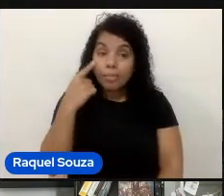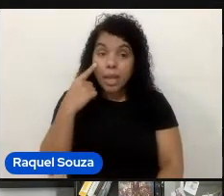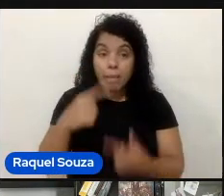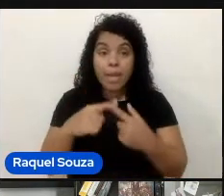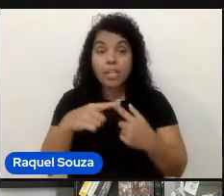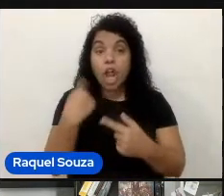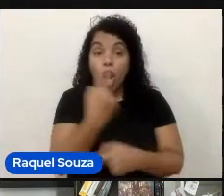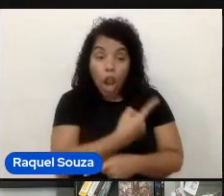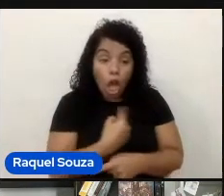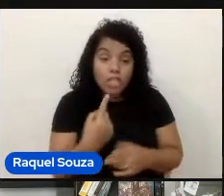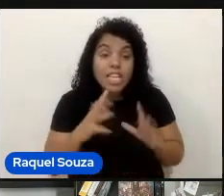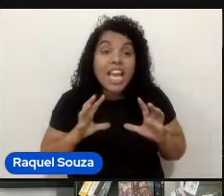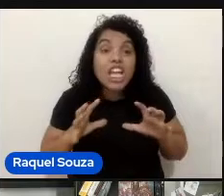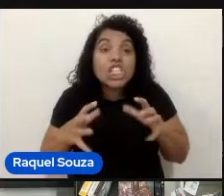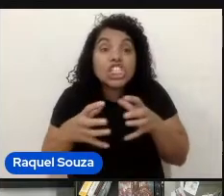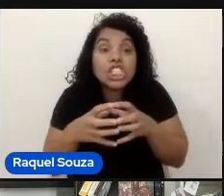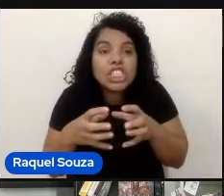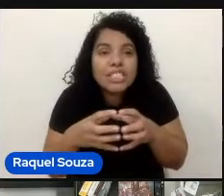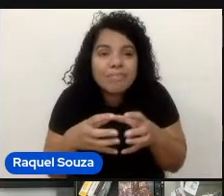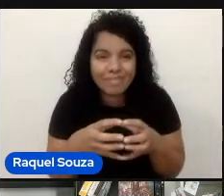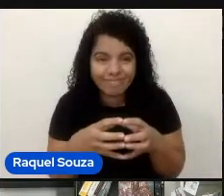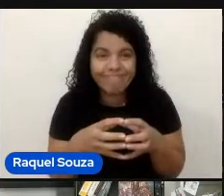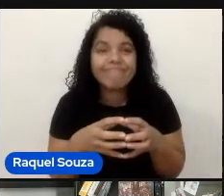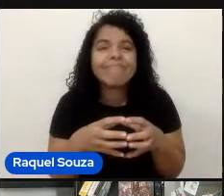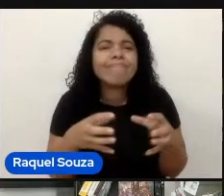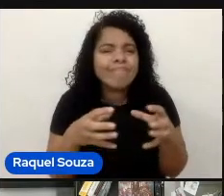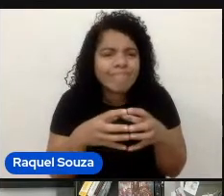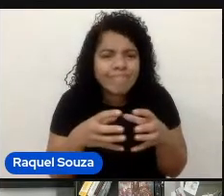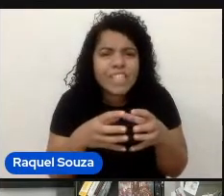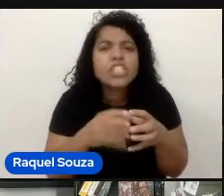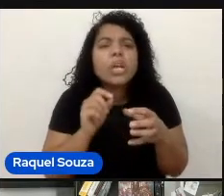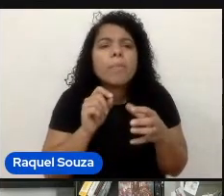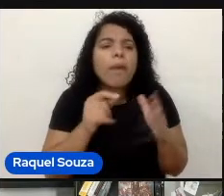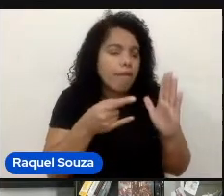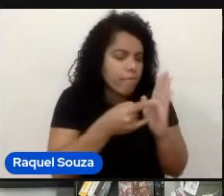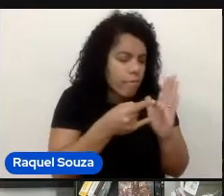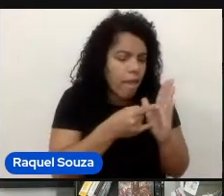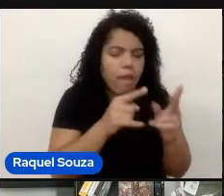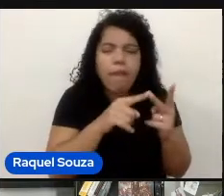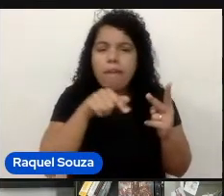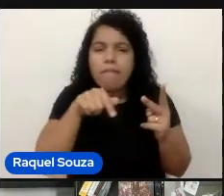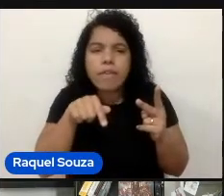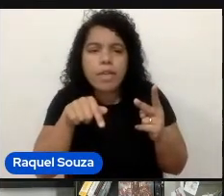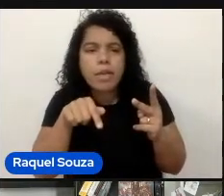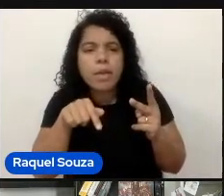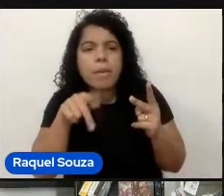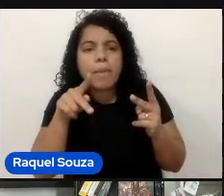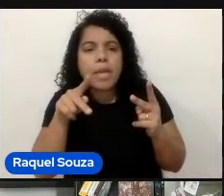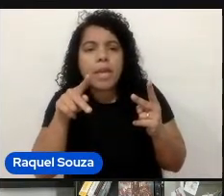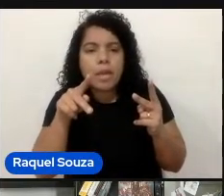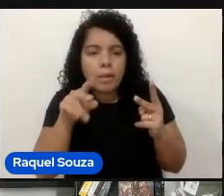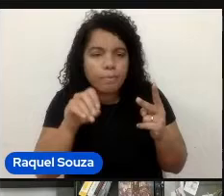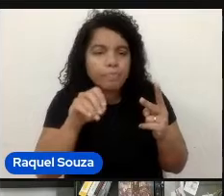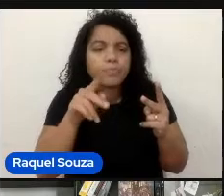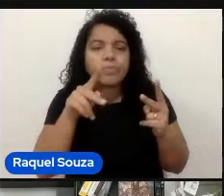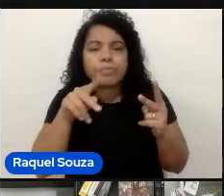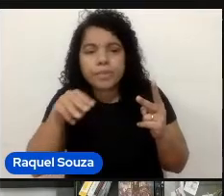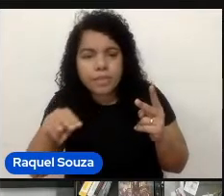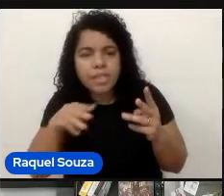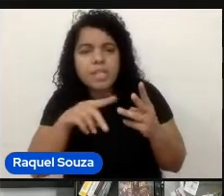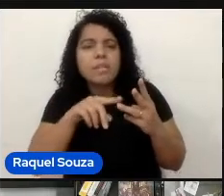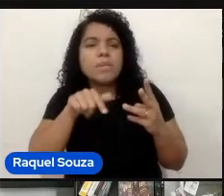time, e o time é responsável pelaquela entrega, e dentro do time a gente tem o dev, a gente tem o PO, o PM, então a entrega, ela